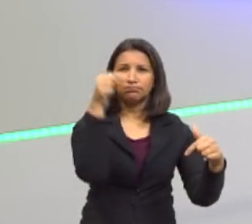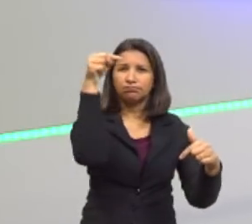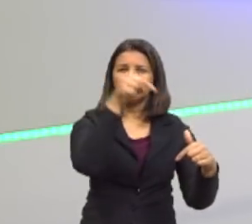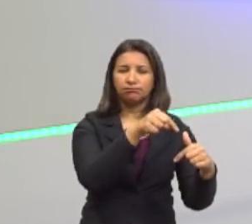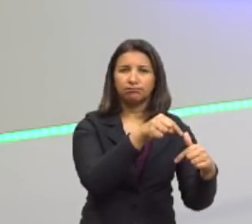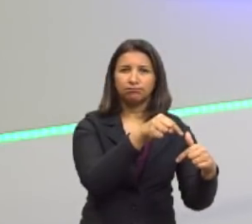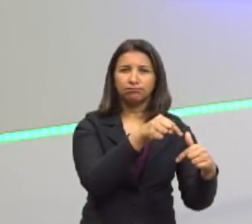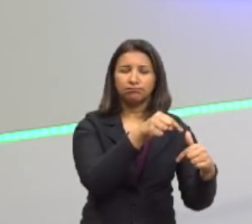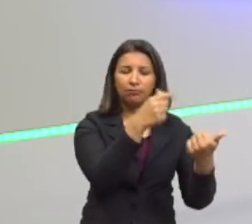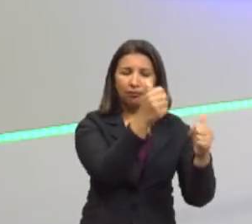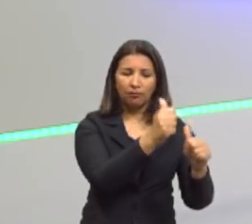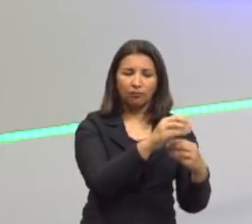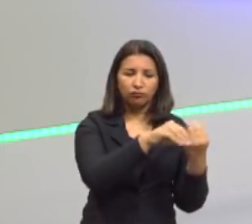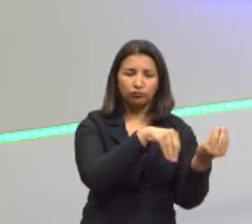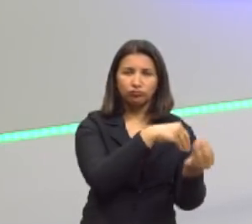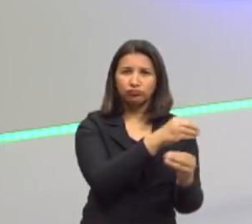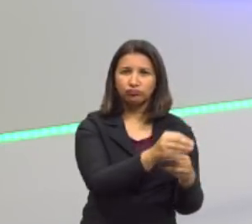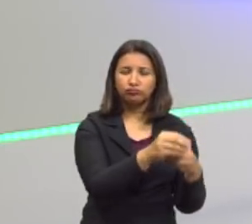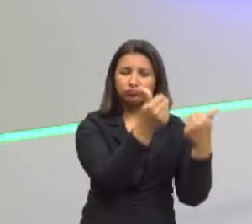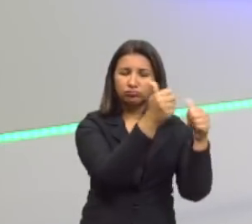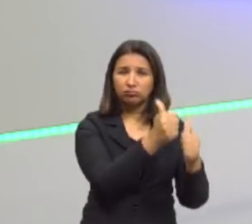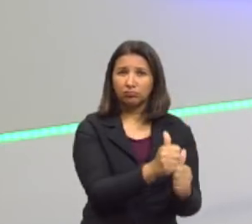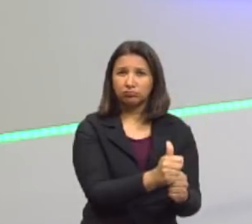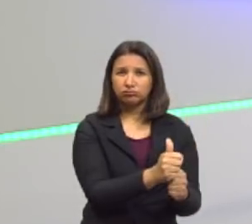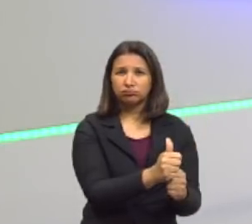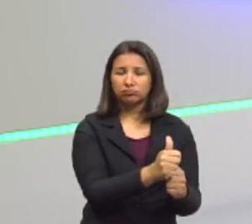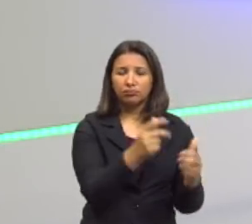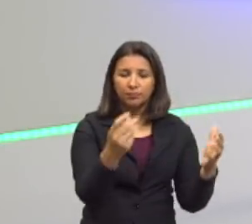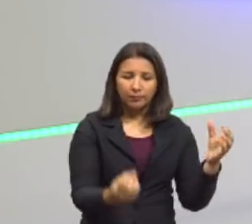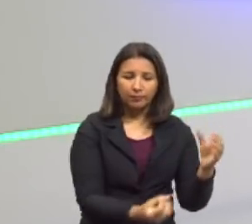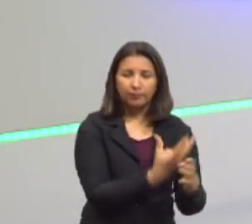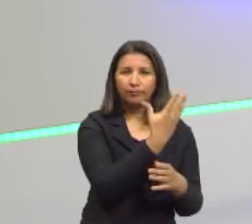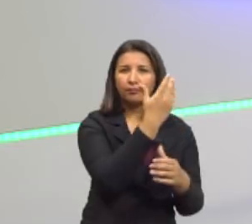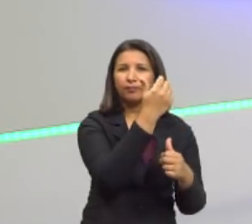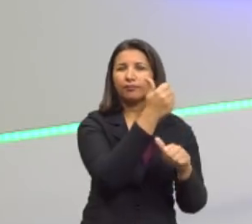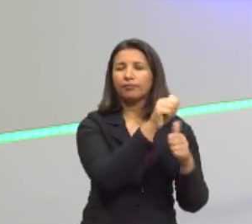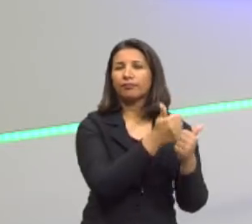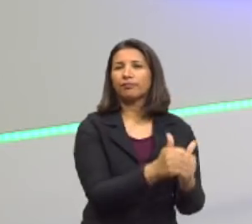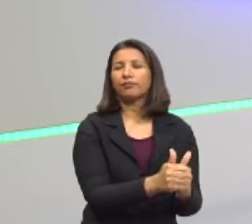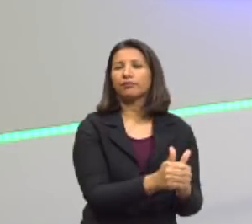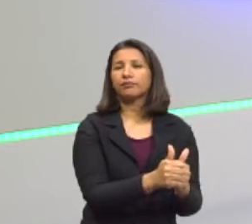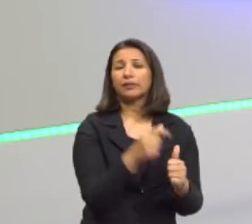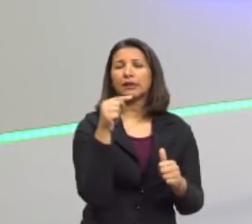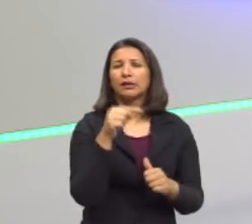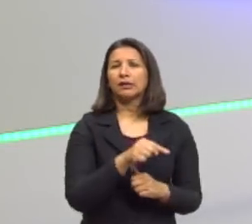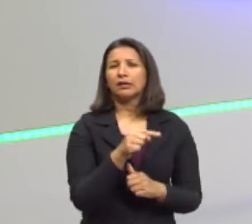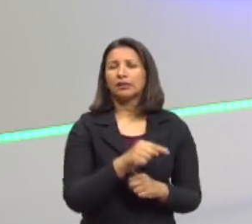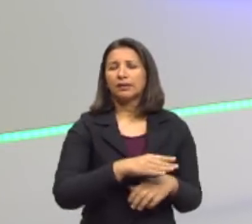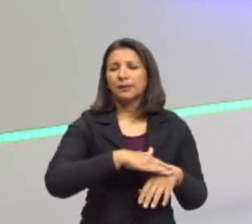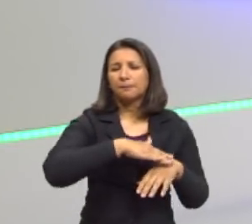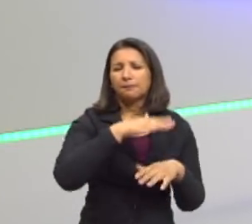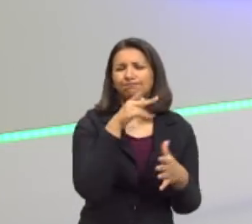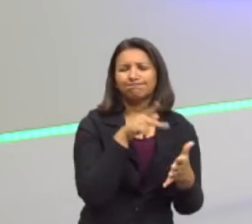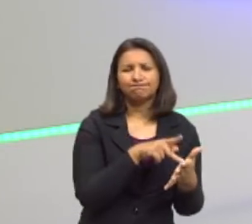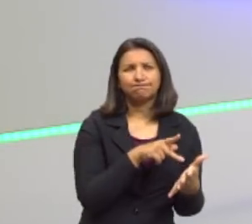formam a imagem. Ela é muito mais... digamos que a imagem real,